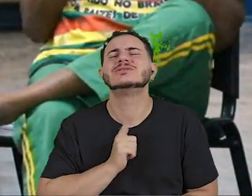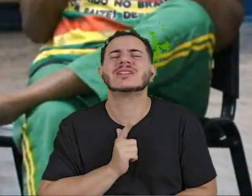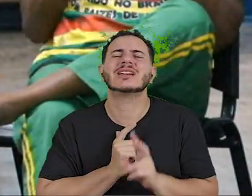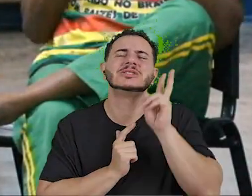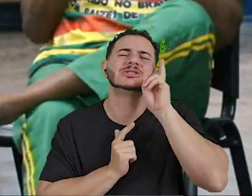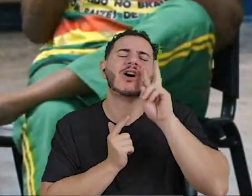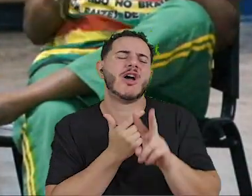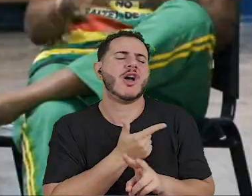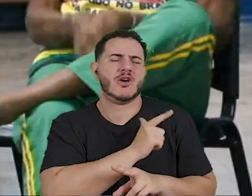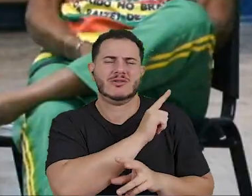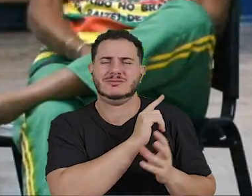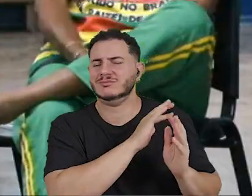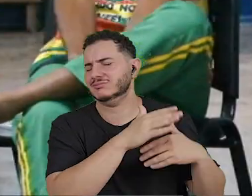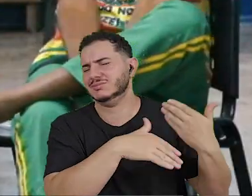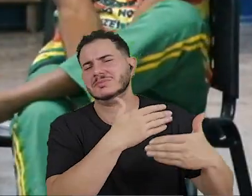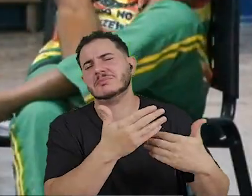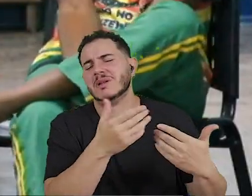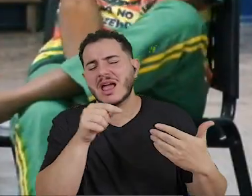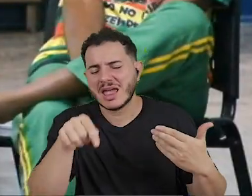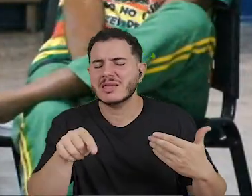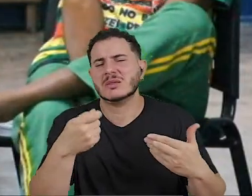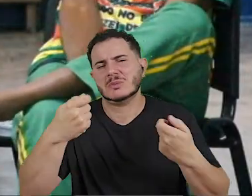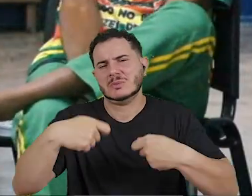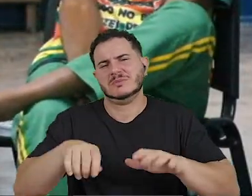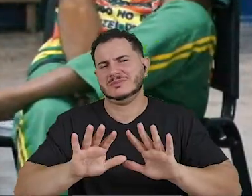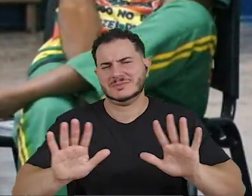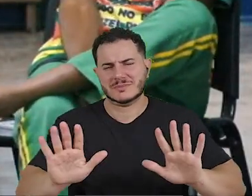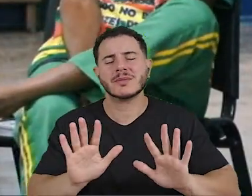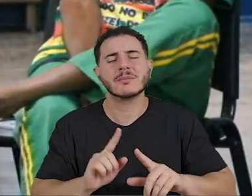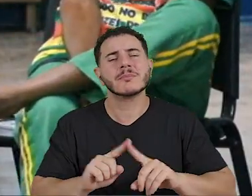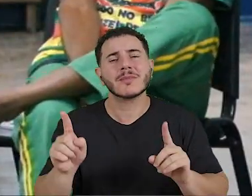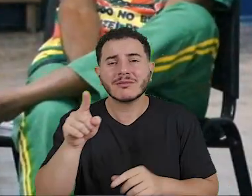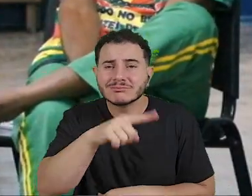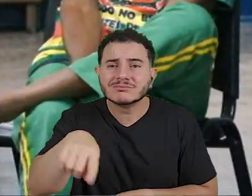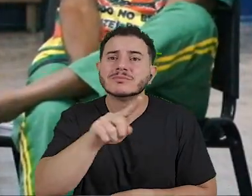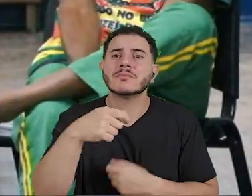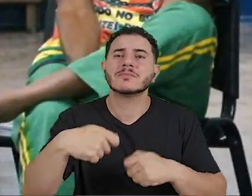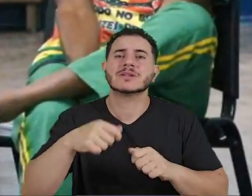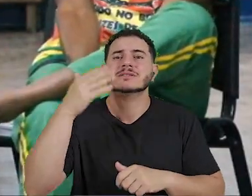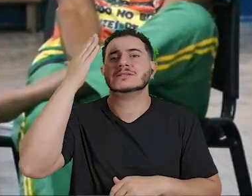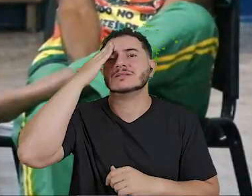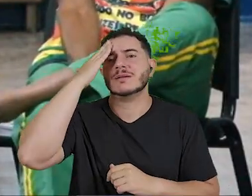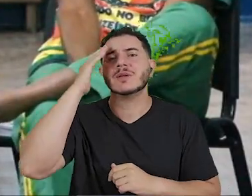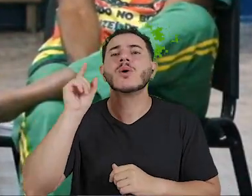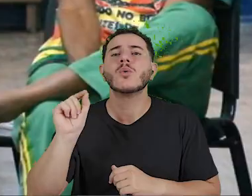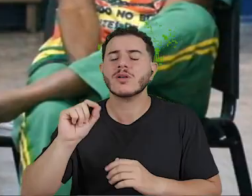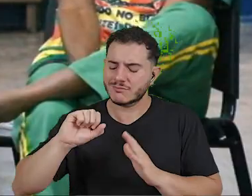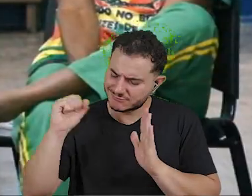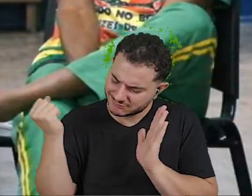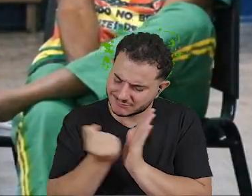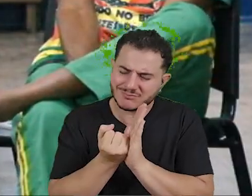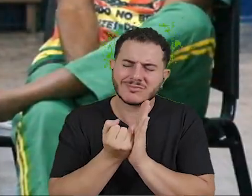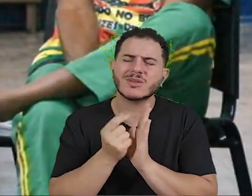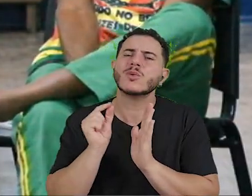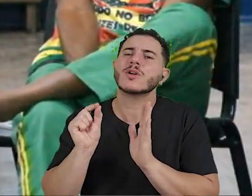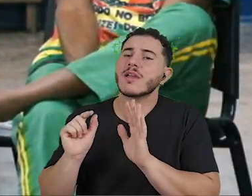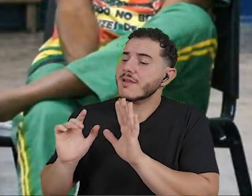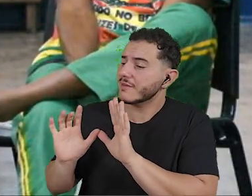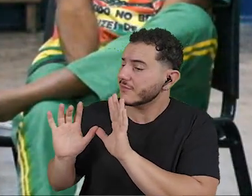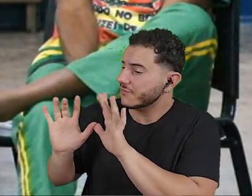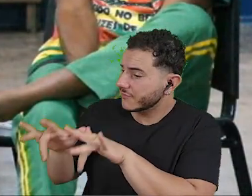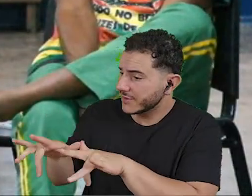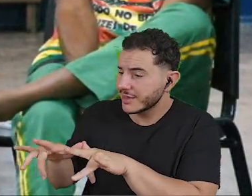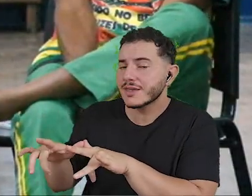mas não era mais o lugar. A gente tem que saber, né, quando a trajetória da gente em algum lugar, ela chega ao fim. E a